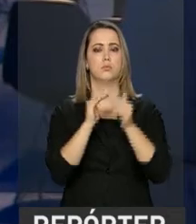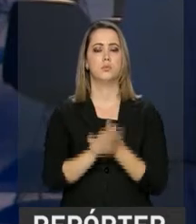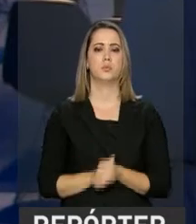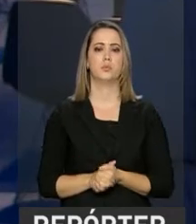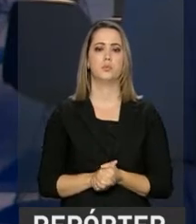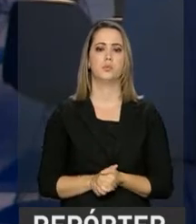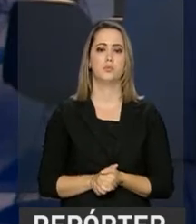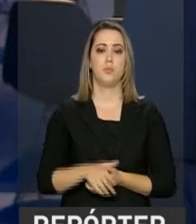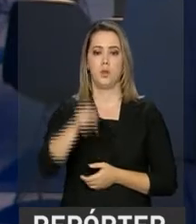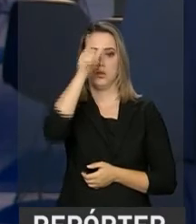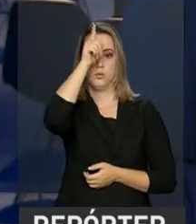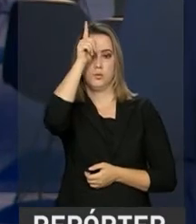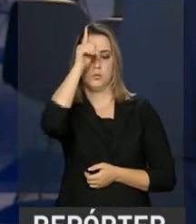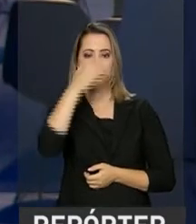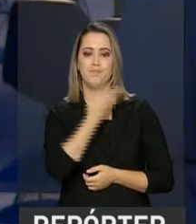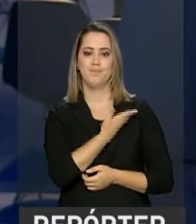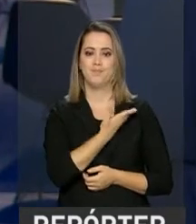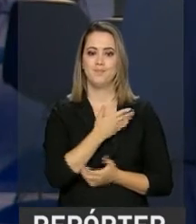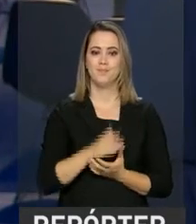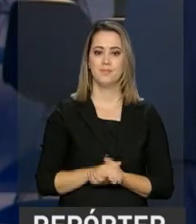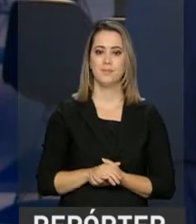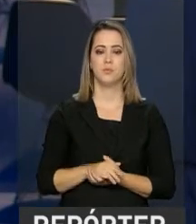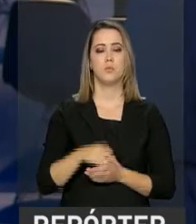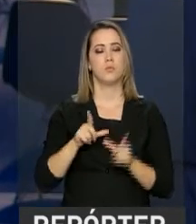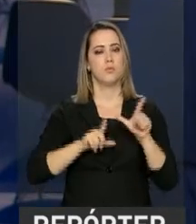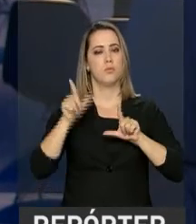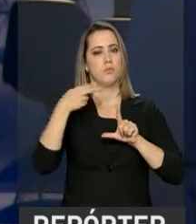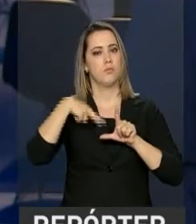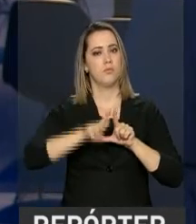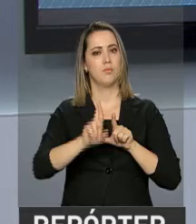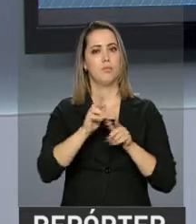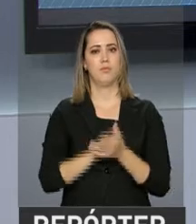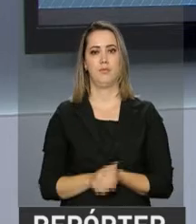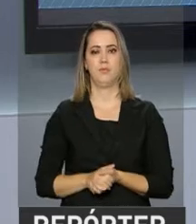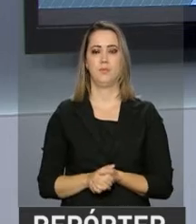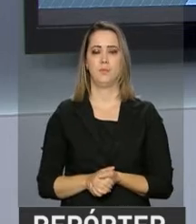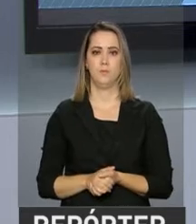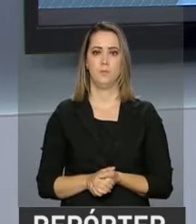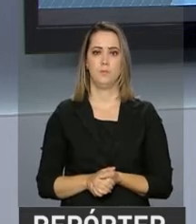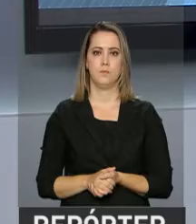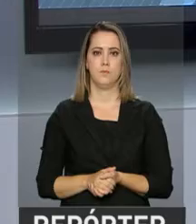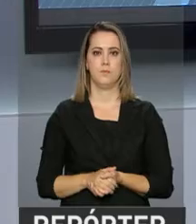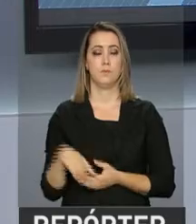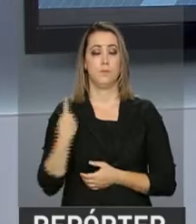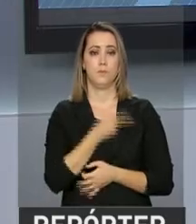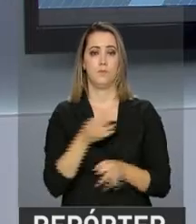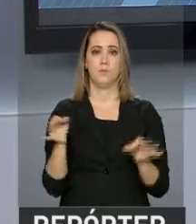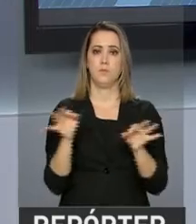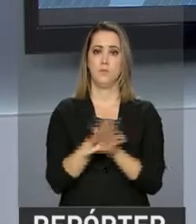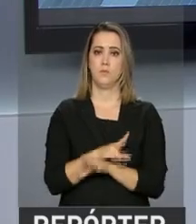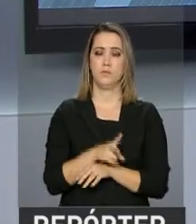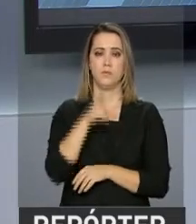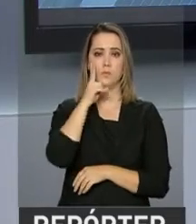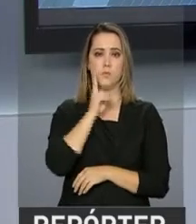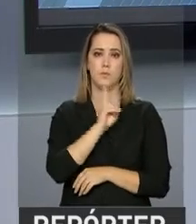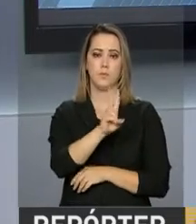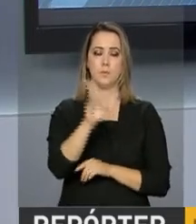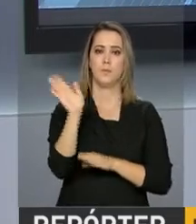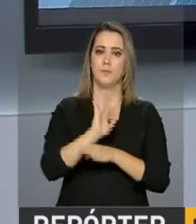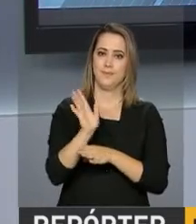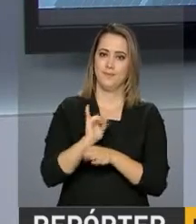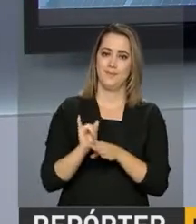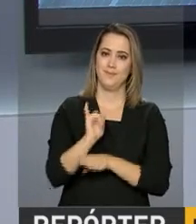De Hamburgo, na Alemanha, João Pedro Neto para a TV NBR. Esta edição termina aqui e você pode rever